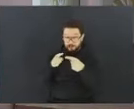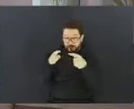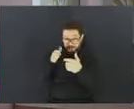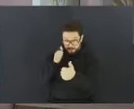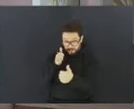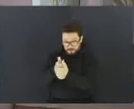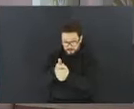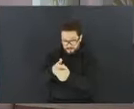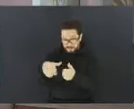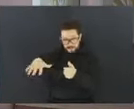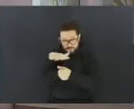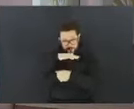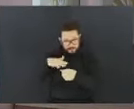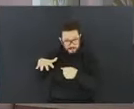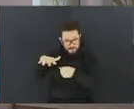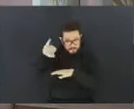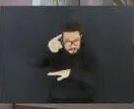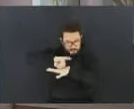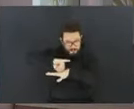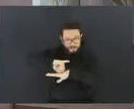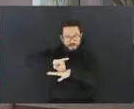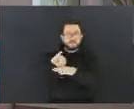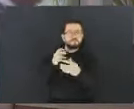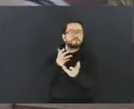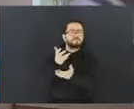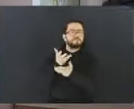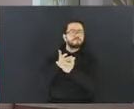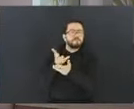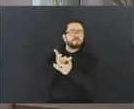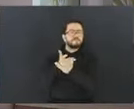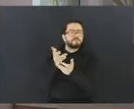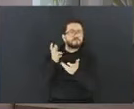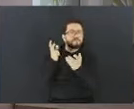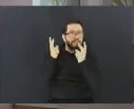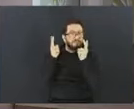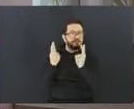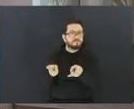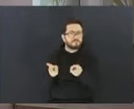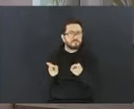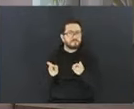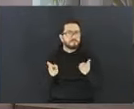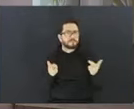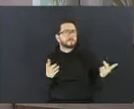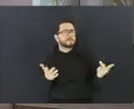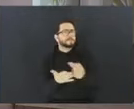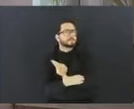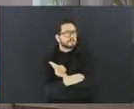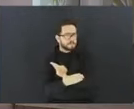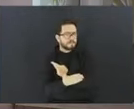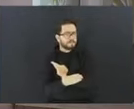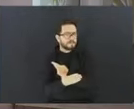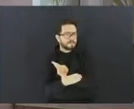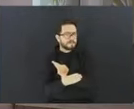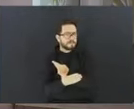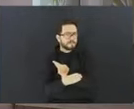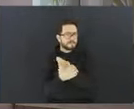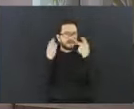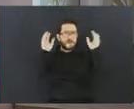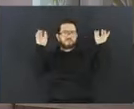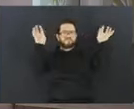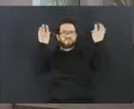em conversa, a gente percebe que era o acionamento da questão dos giroflex e sirene dos caminhões de bombeiro,